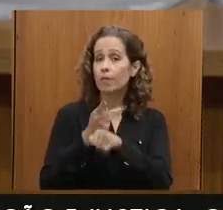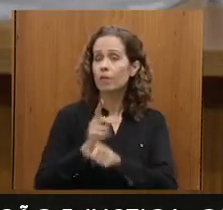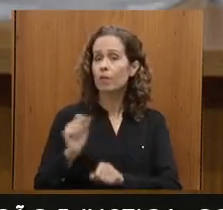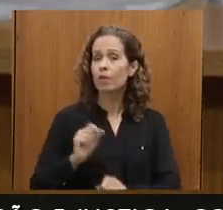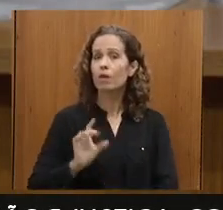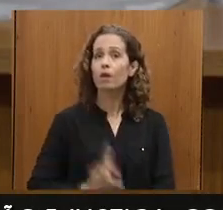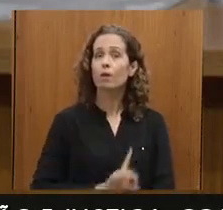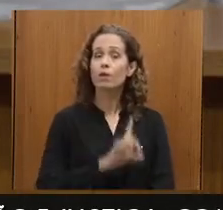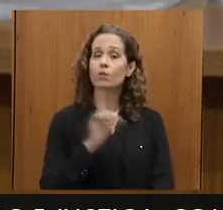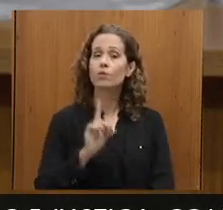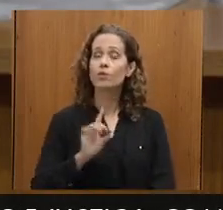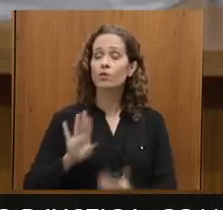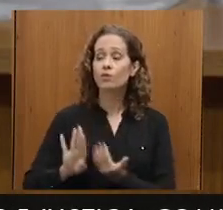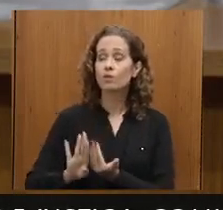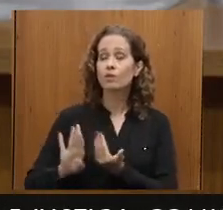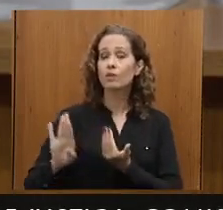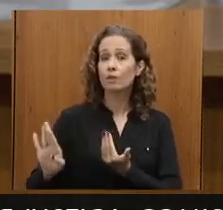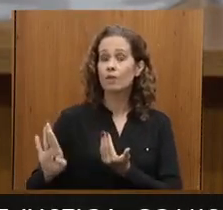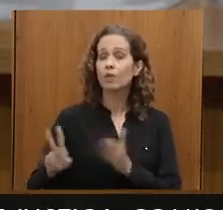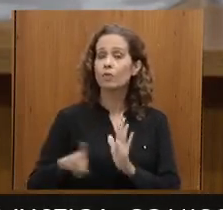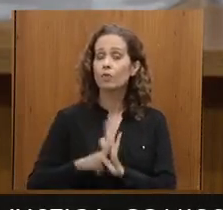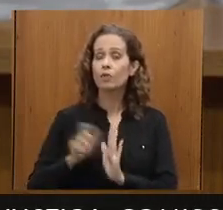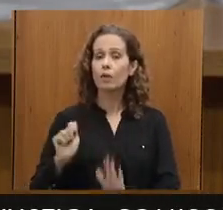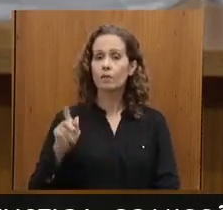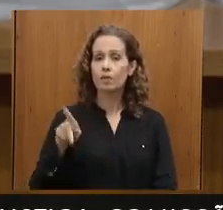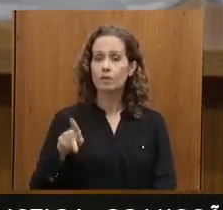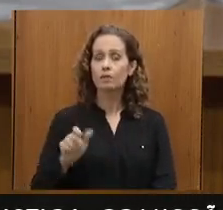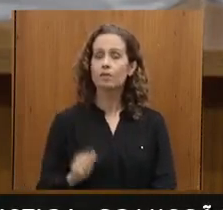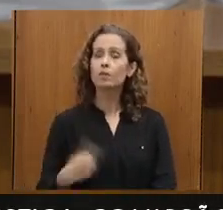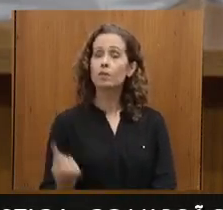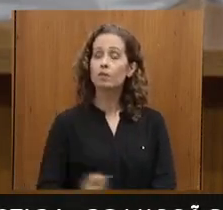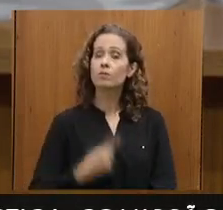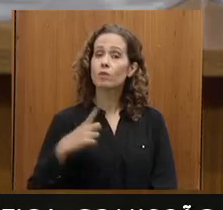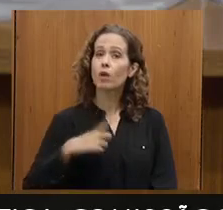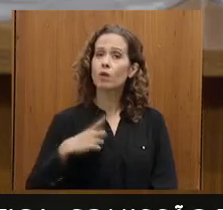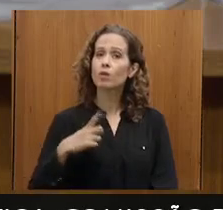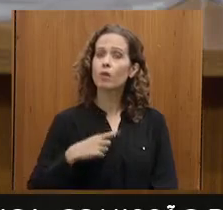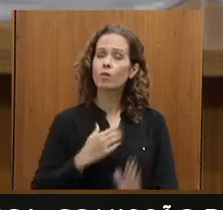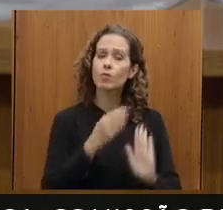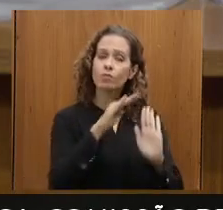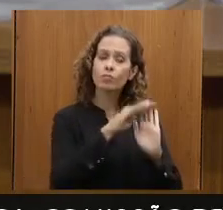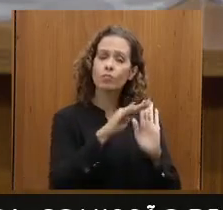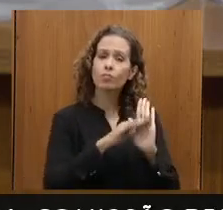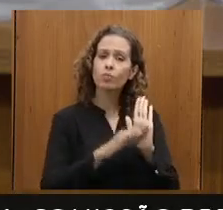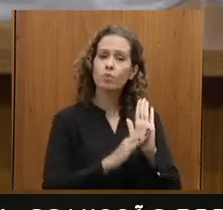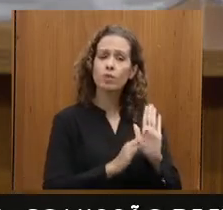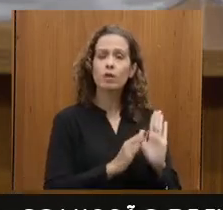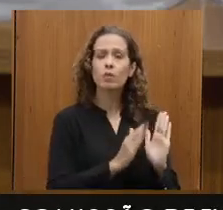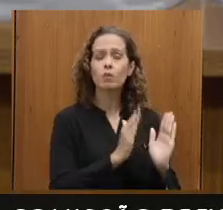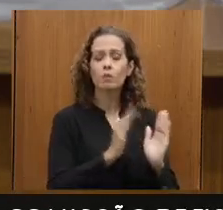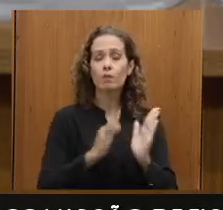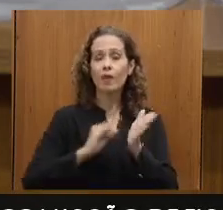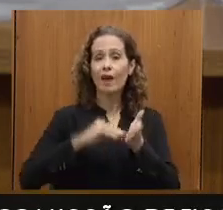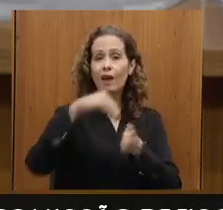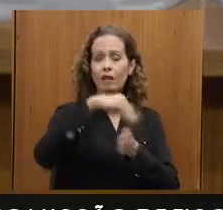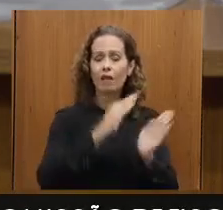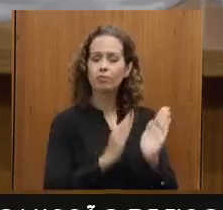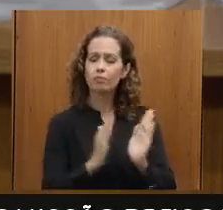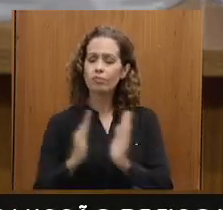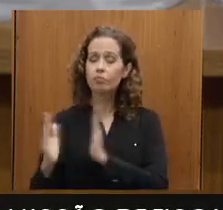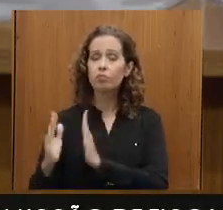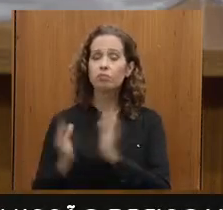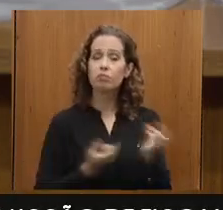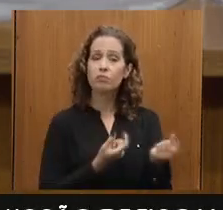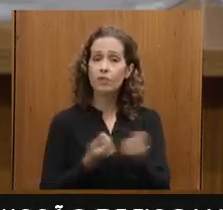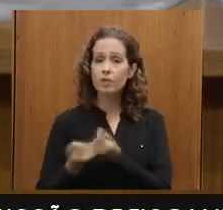de afastamento para aposentadoria. Então, gente tem um cronograma financeiro, a gente começou a primeira liberação financeira, no